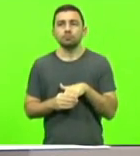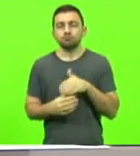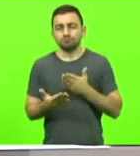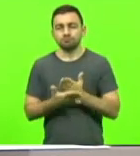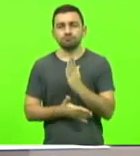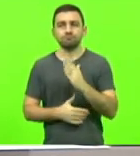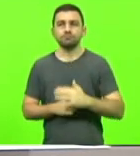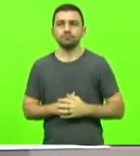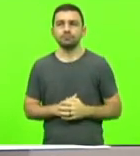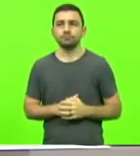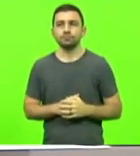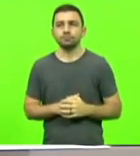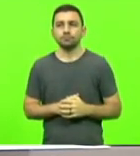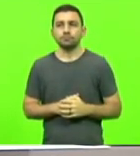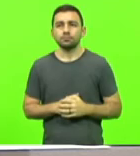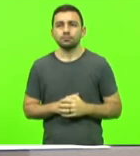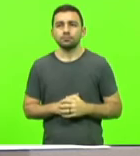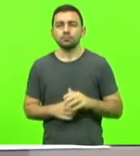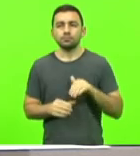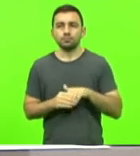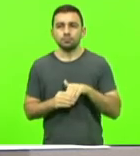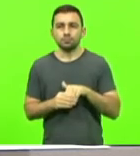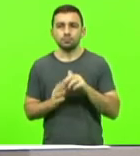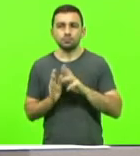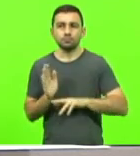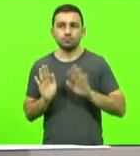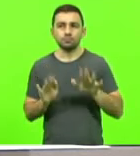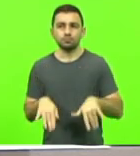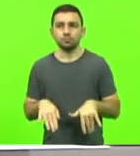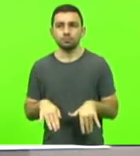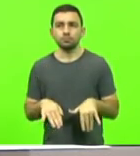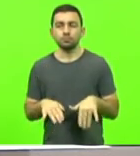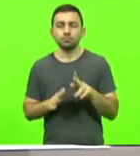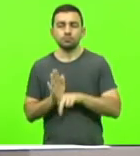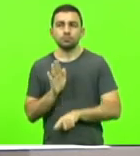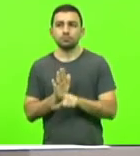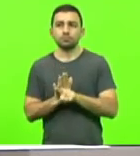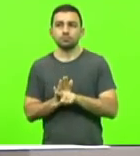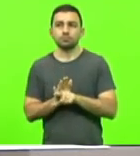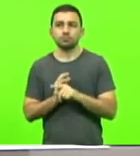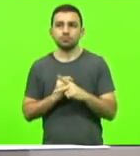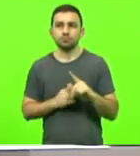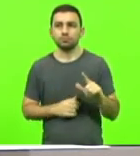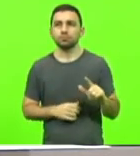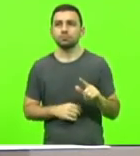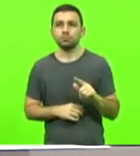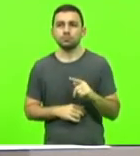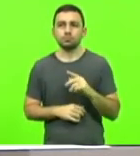aprovado. Votação de redação final, projeto de lei PL